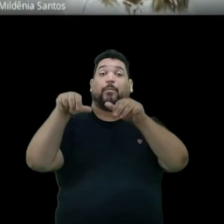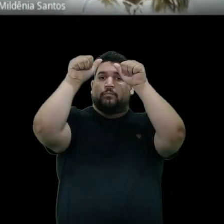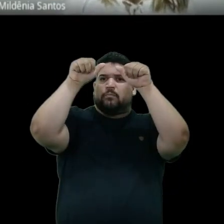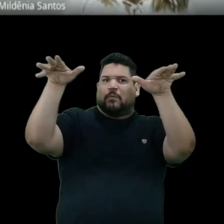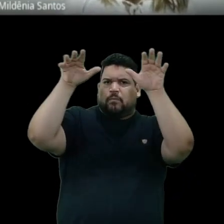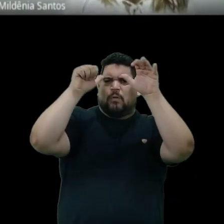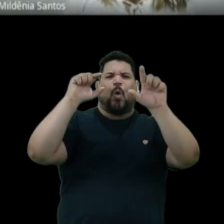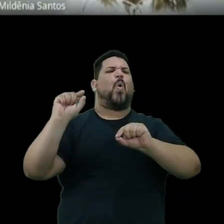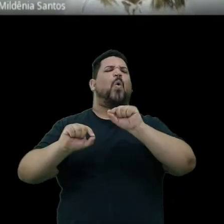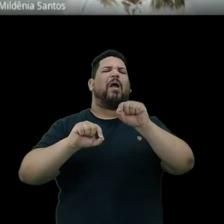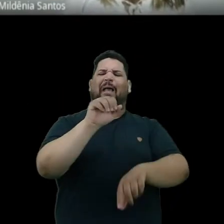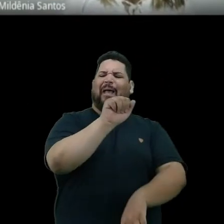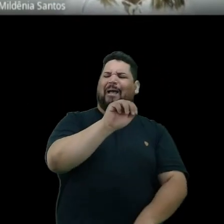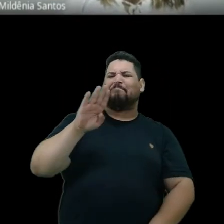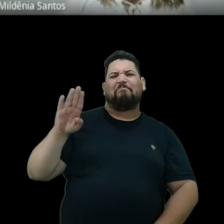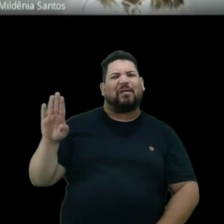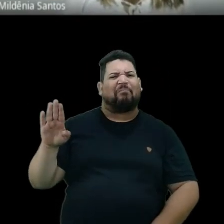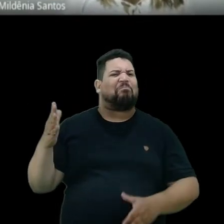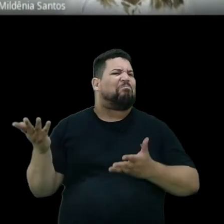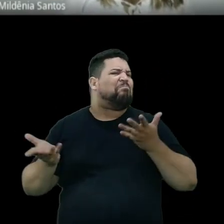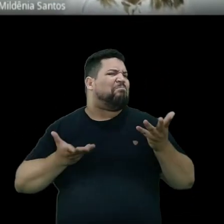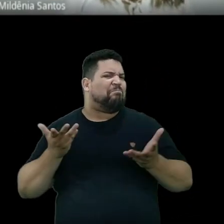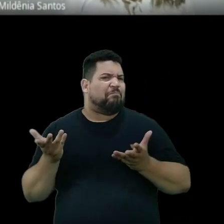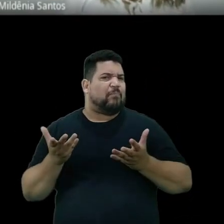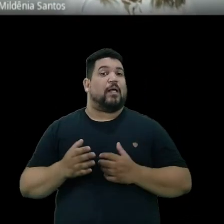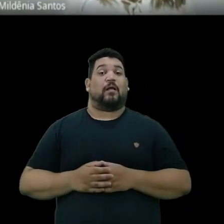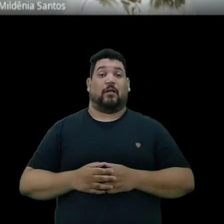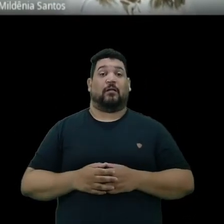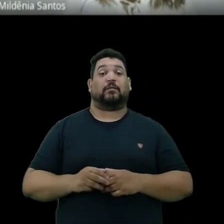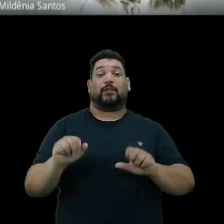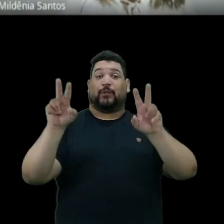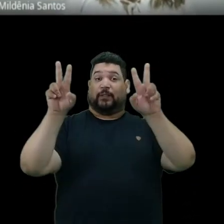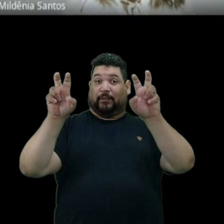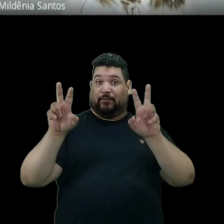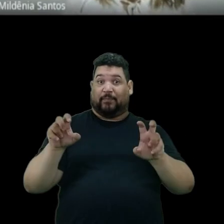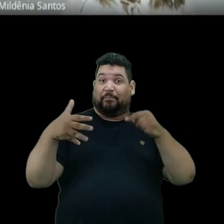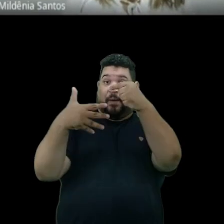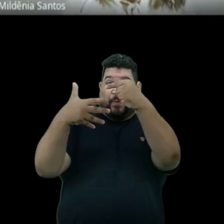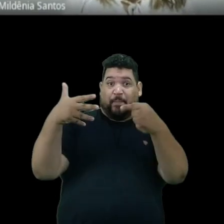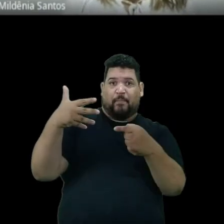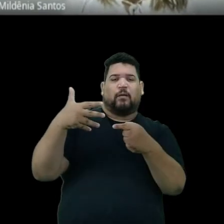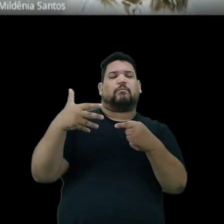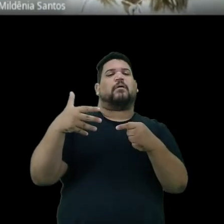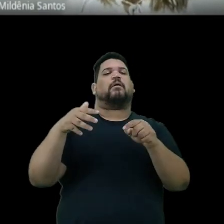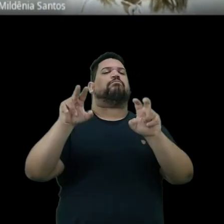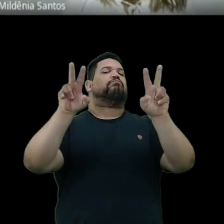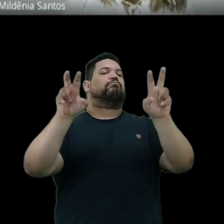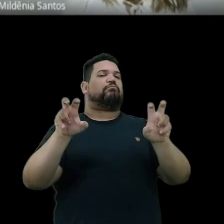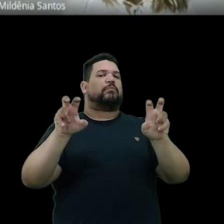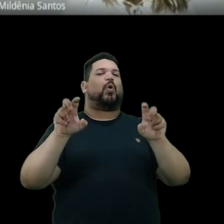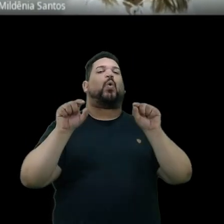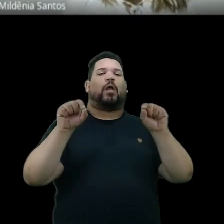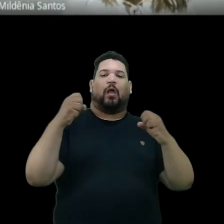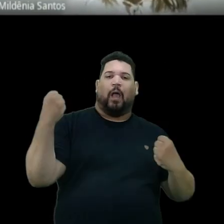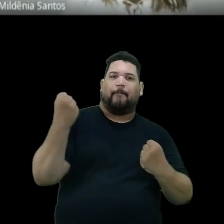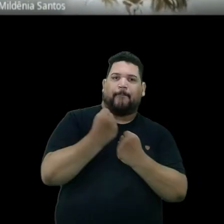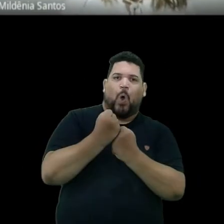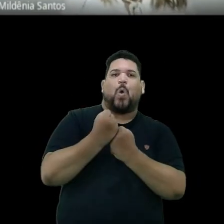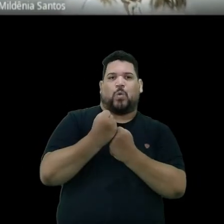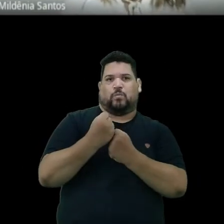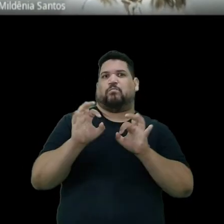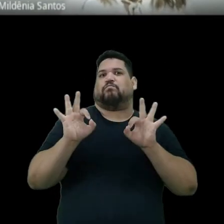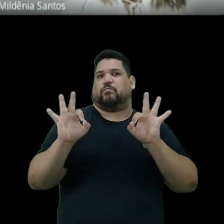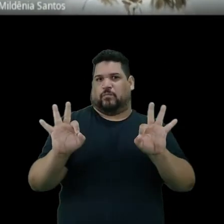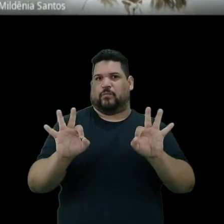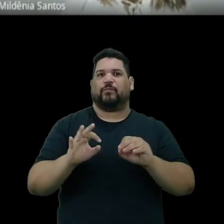Esses critérios, eles trazem questões que estão relacionadas a apoio substancial,